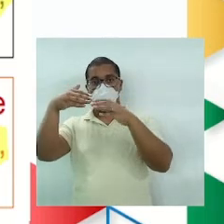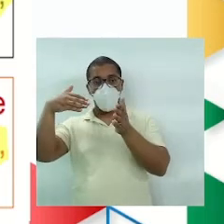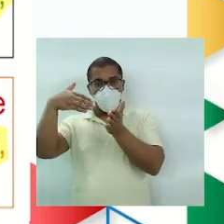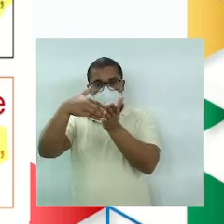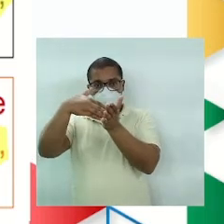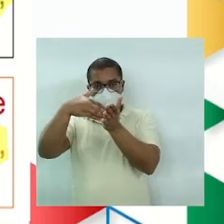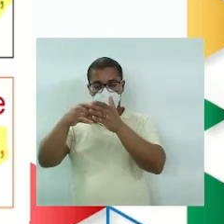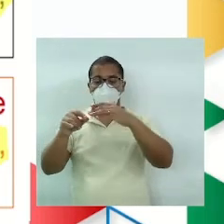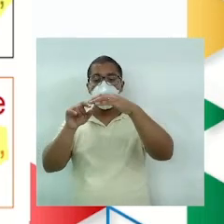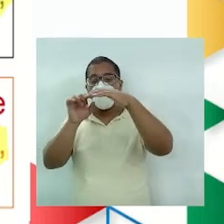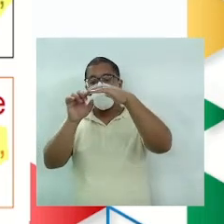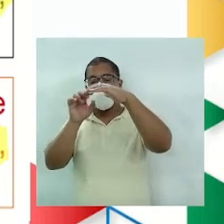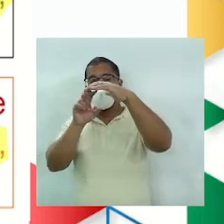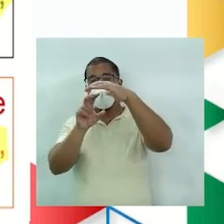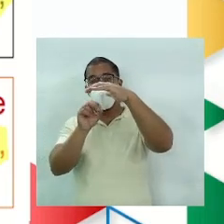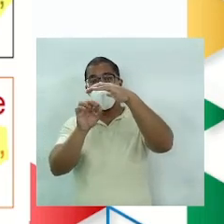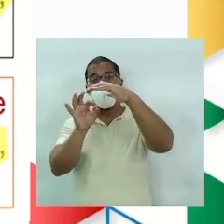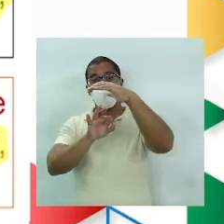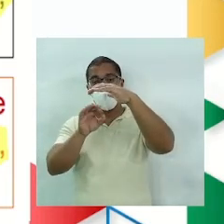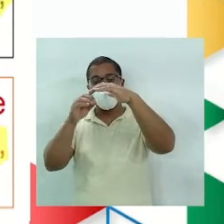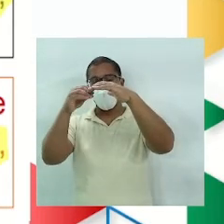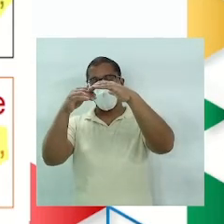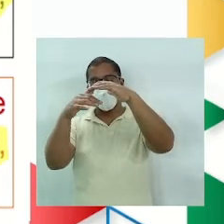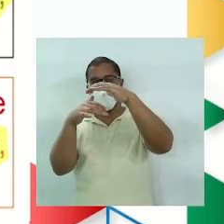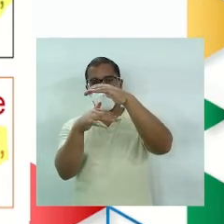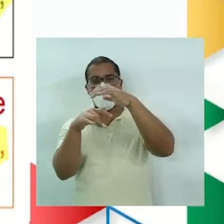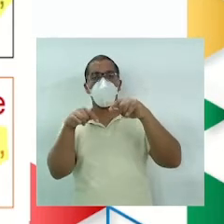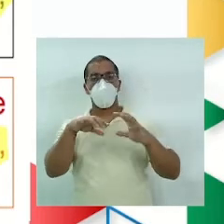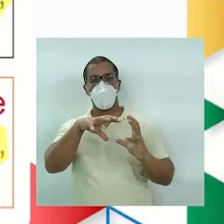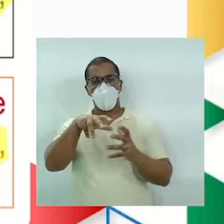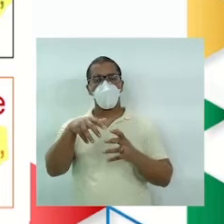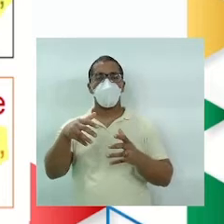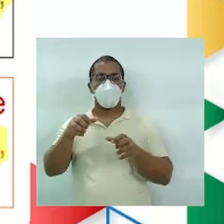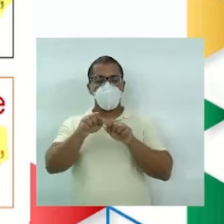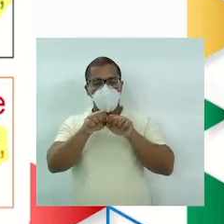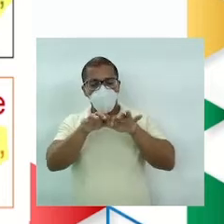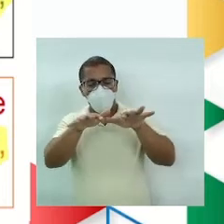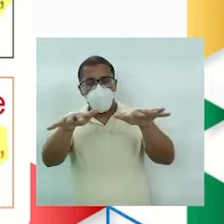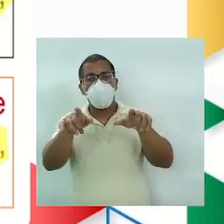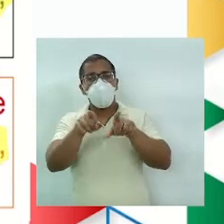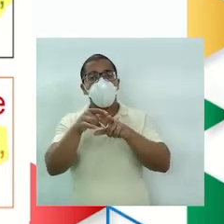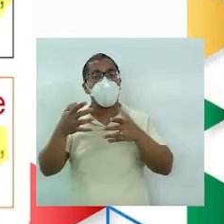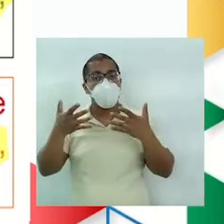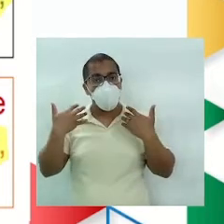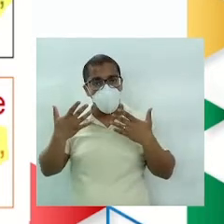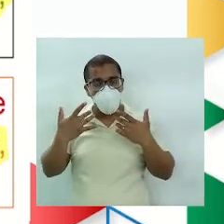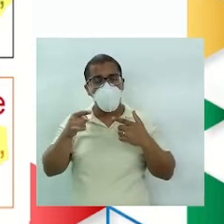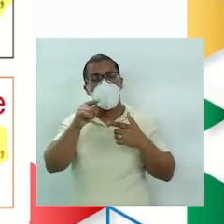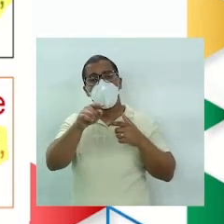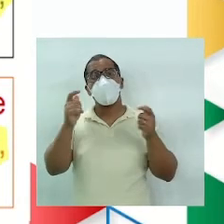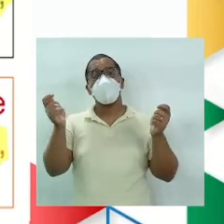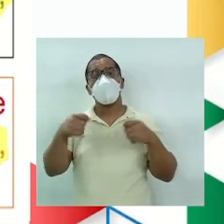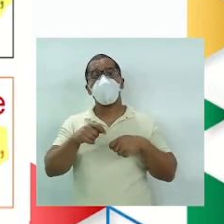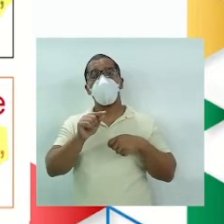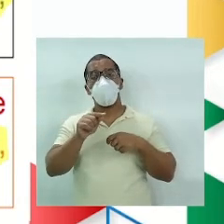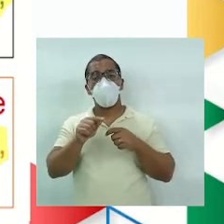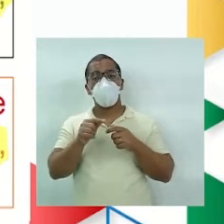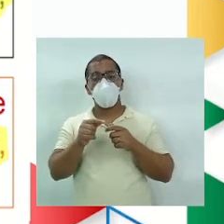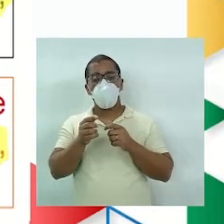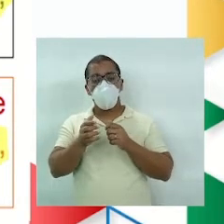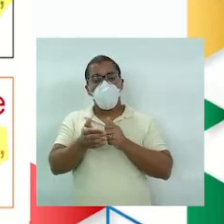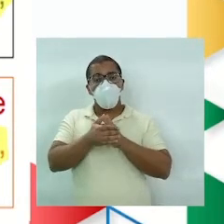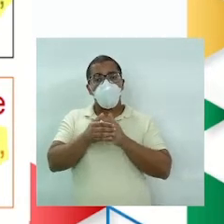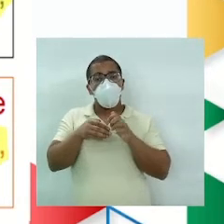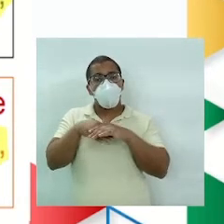aquecendo-se e irradiando calor. Os gases de efeito estufa podem ser comparados a isolantes, pois absorvem